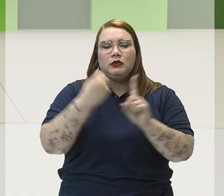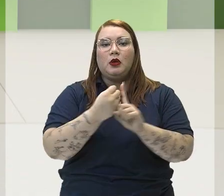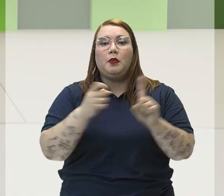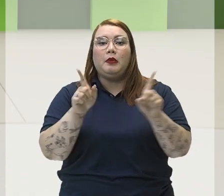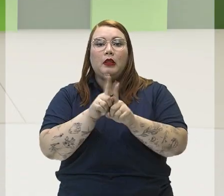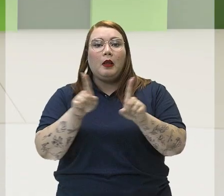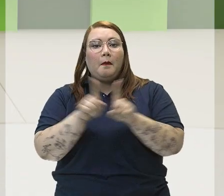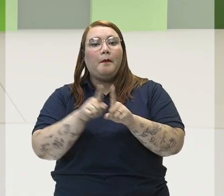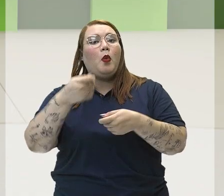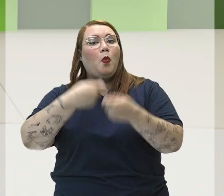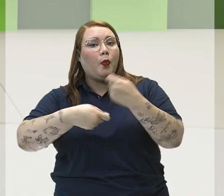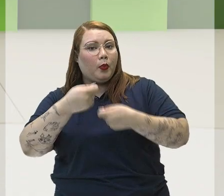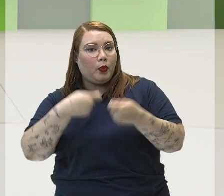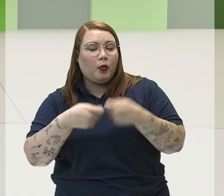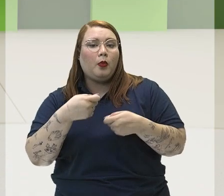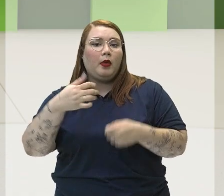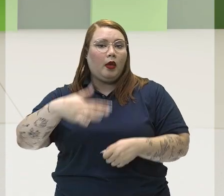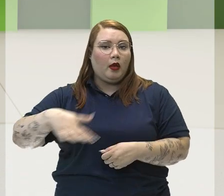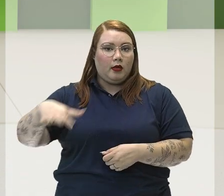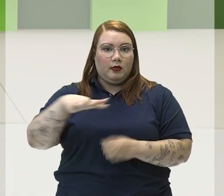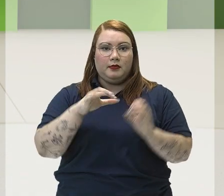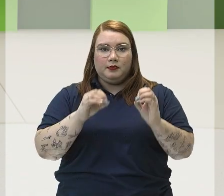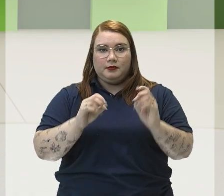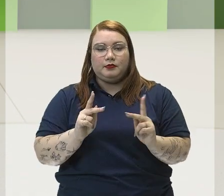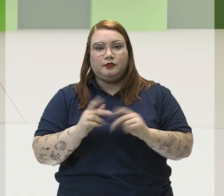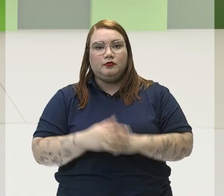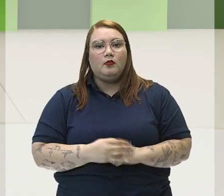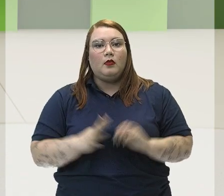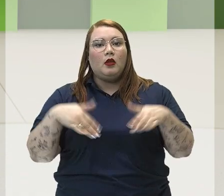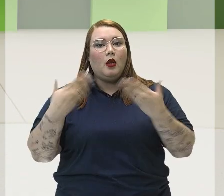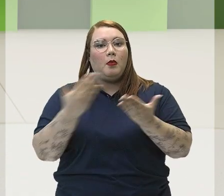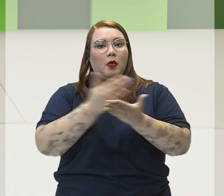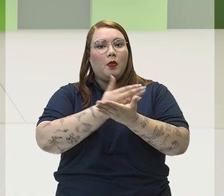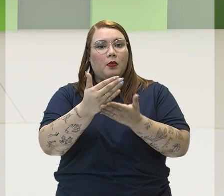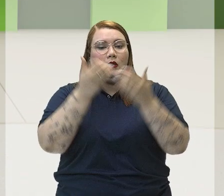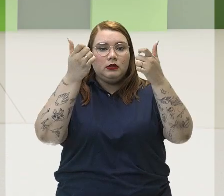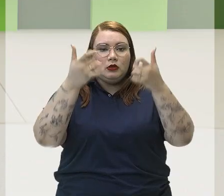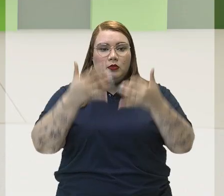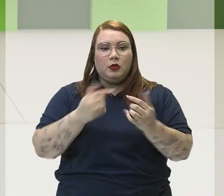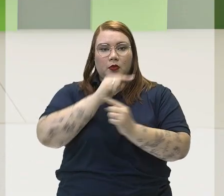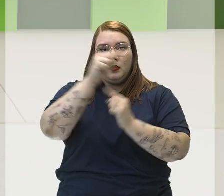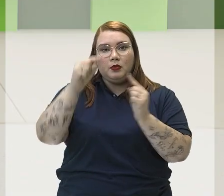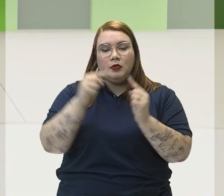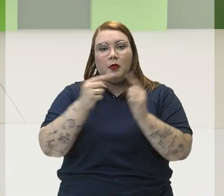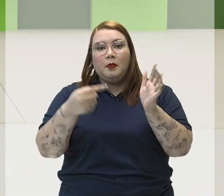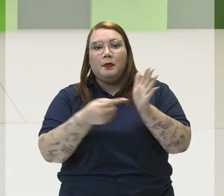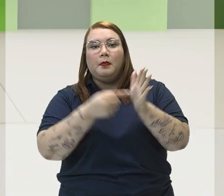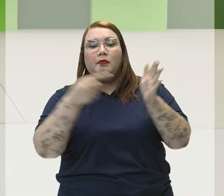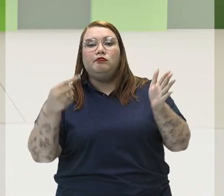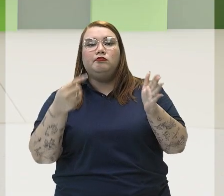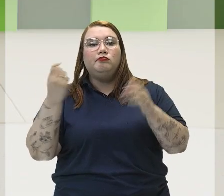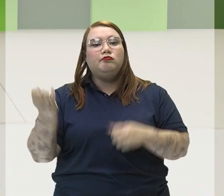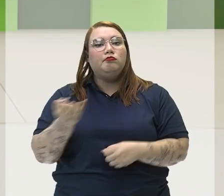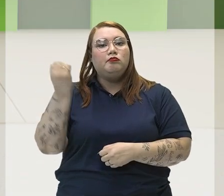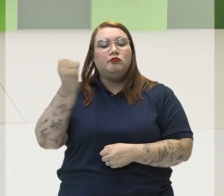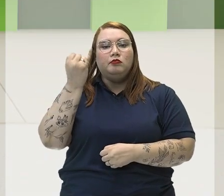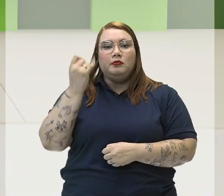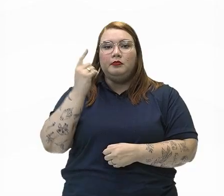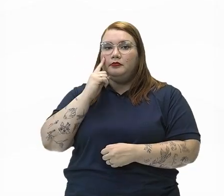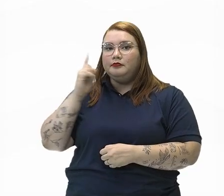tá certo? Então, para a gente começar a falar um pouquinho mais sobre os objetivos, vamos observar aí a sua